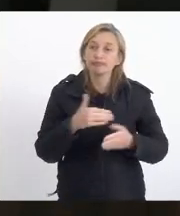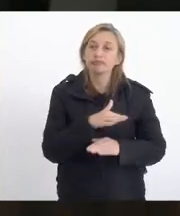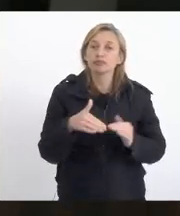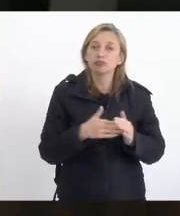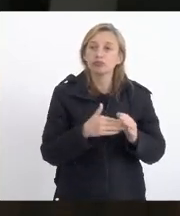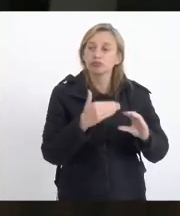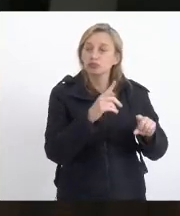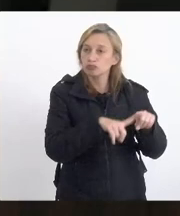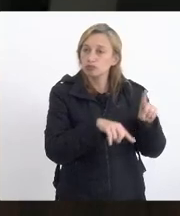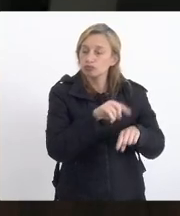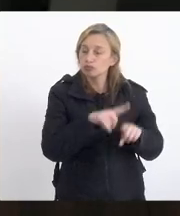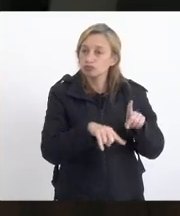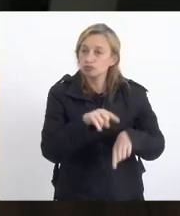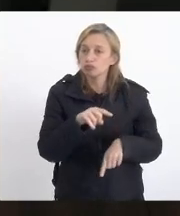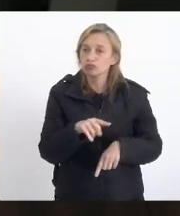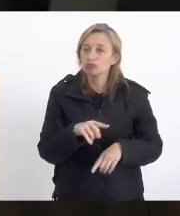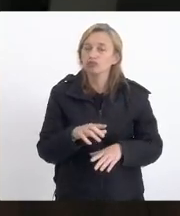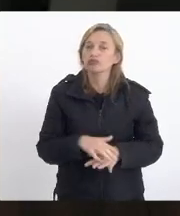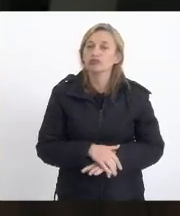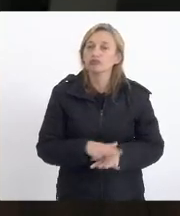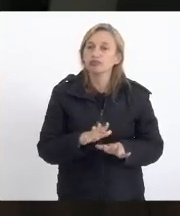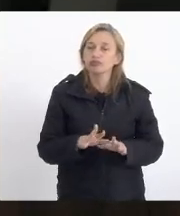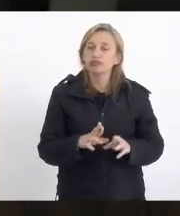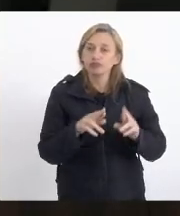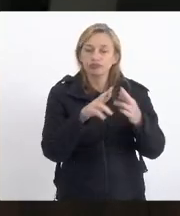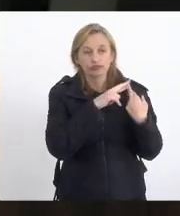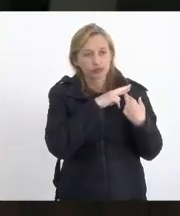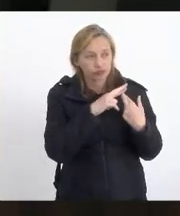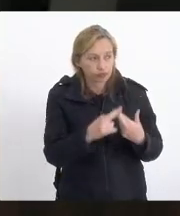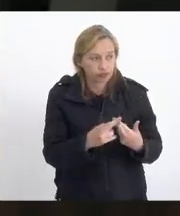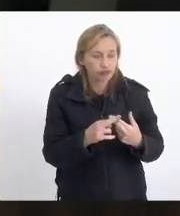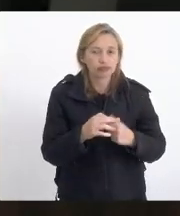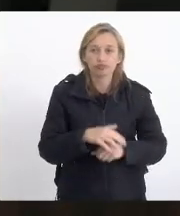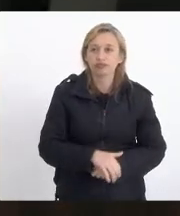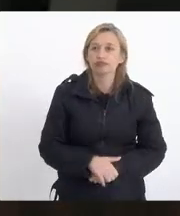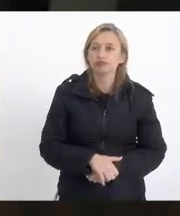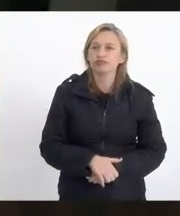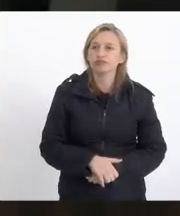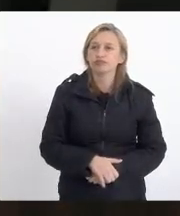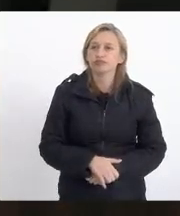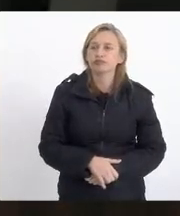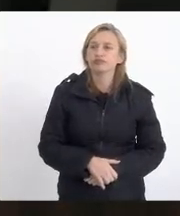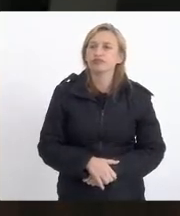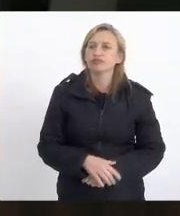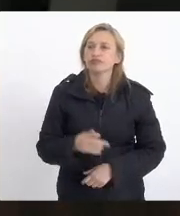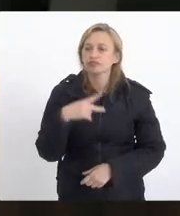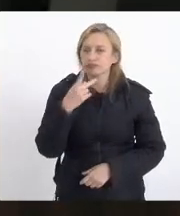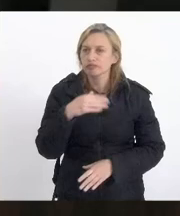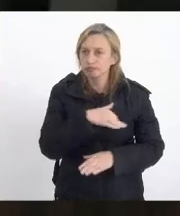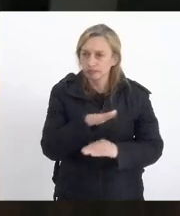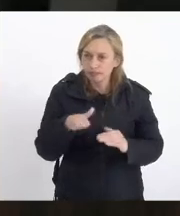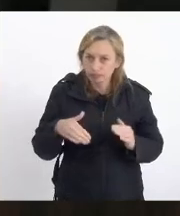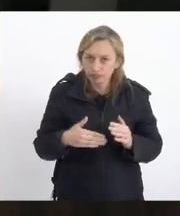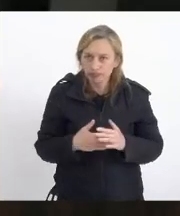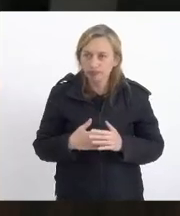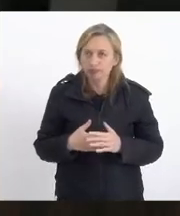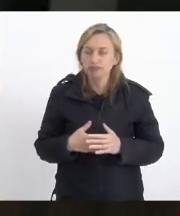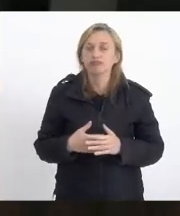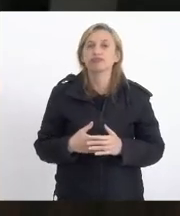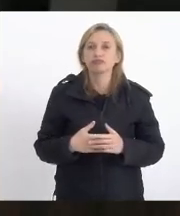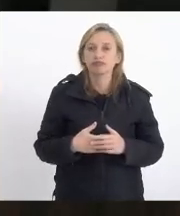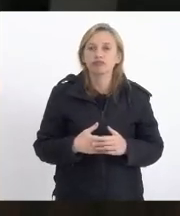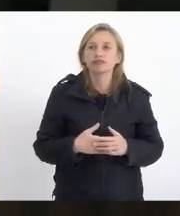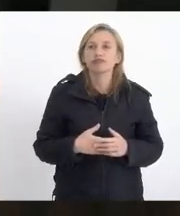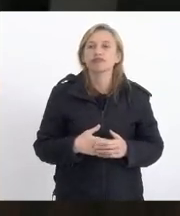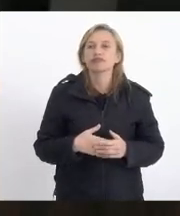material, eu tenho feito isso de forma muito responsável, tenho aqui aberto a palavra para todos, e todo